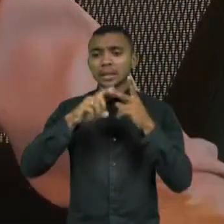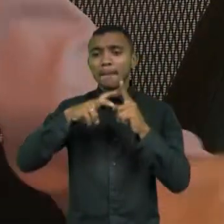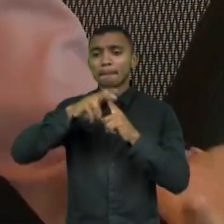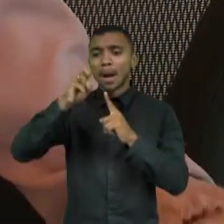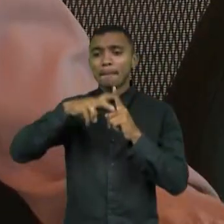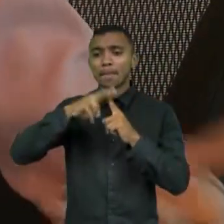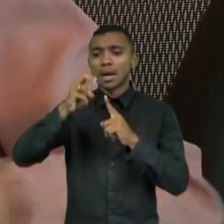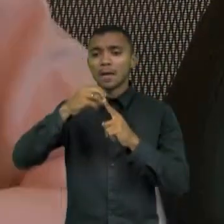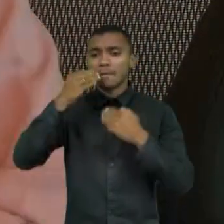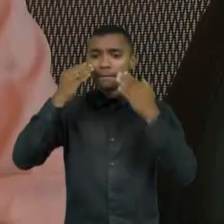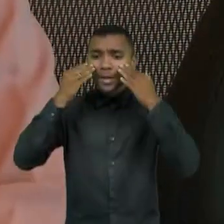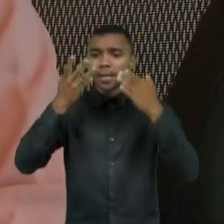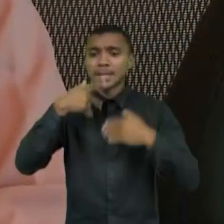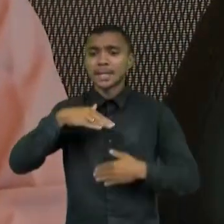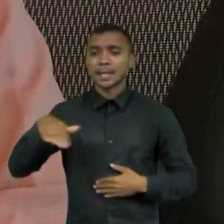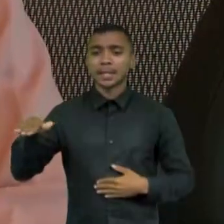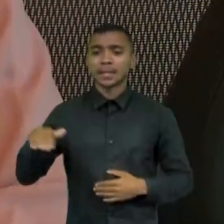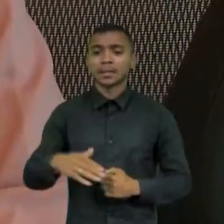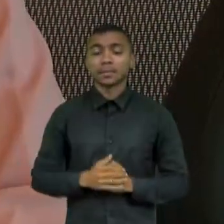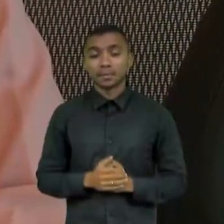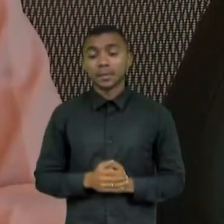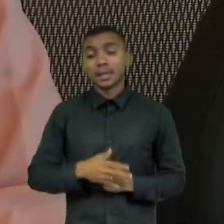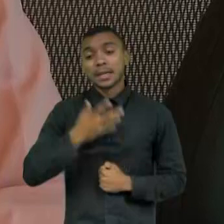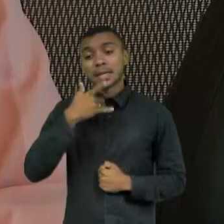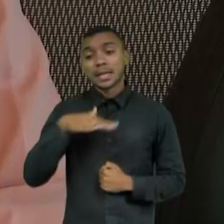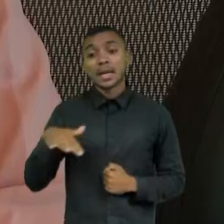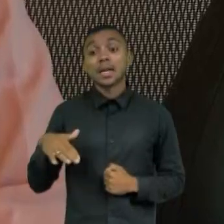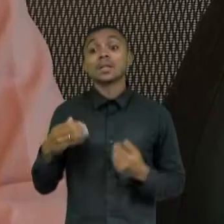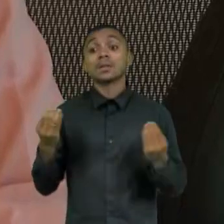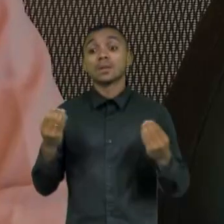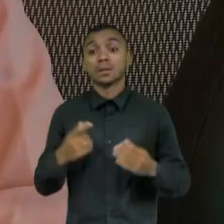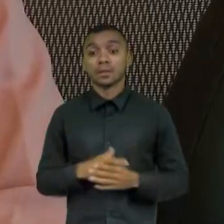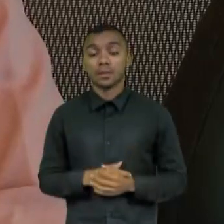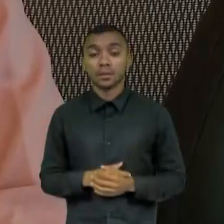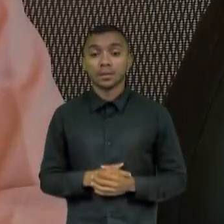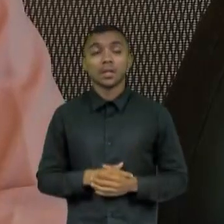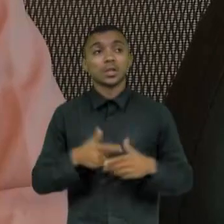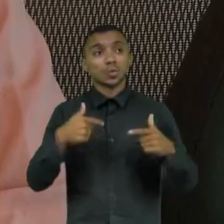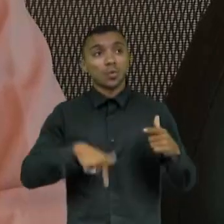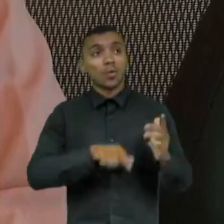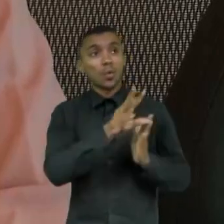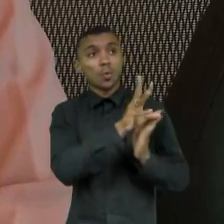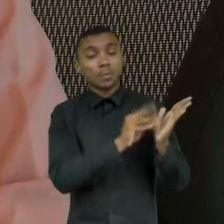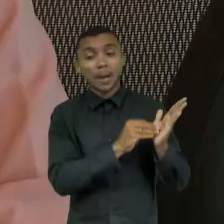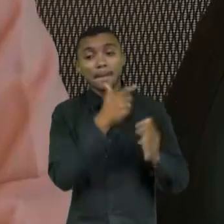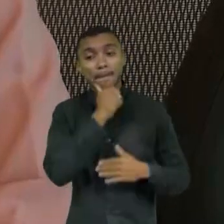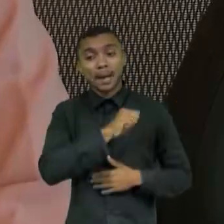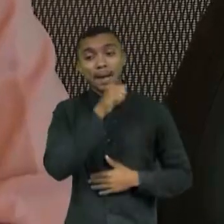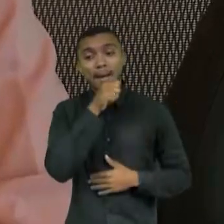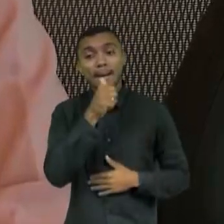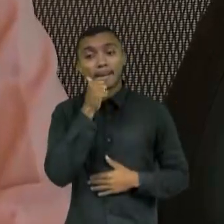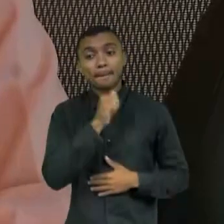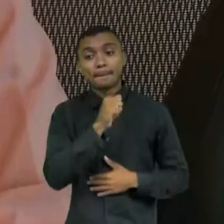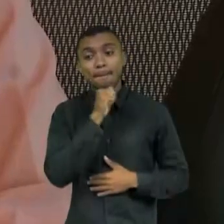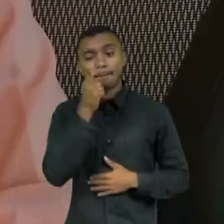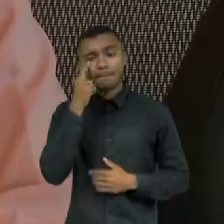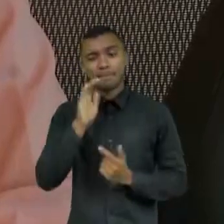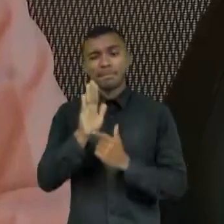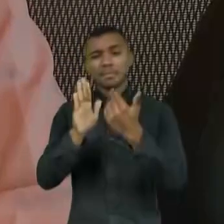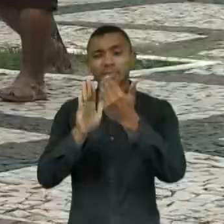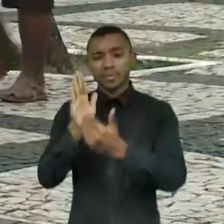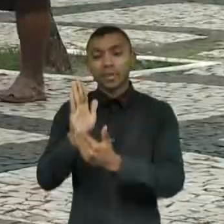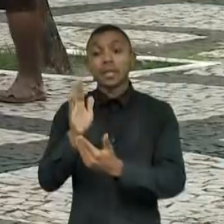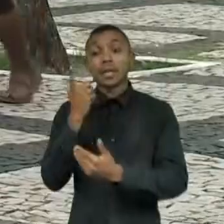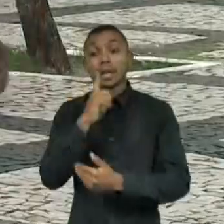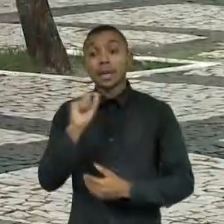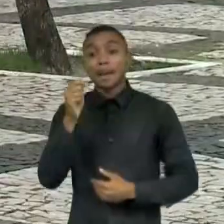frente da criança. Então, a criança vai ficar onde nessa situação? Ela vai imitar os pais. Né? Então, o exemplo realmente começa dos